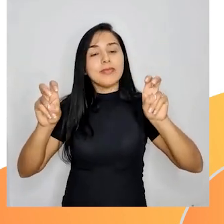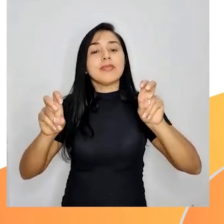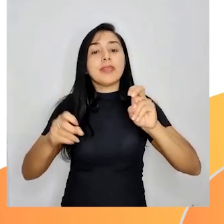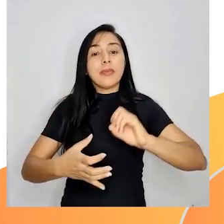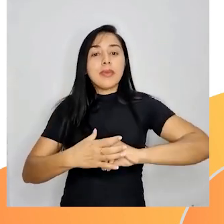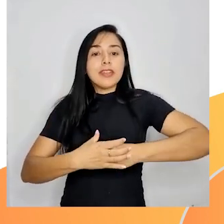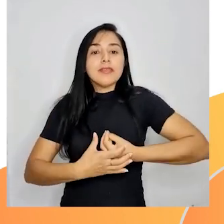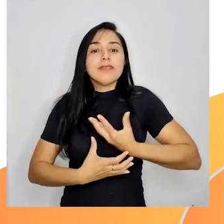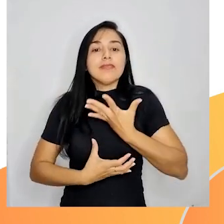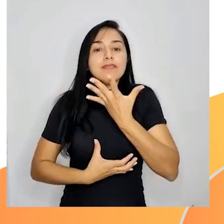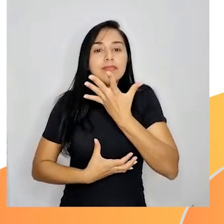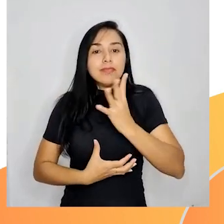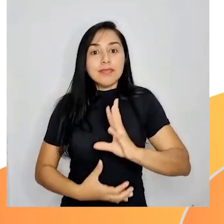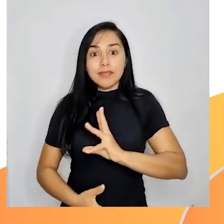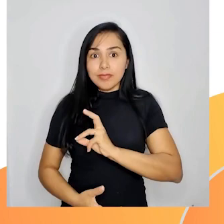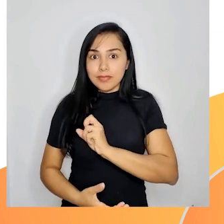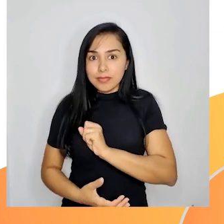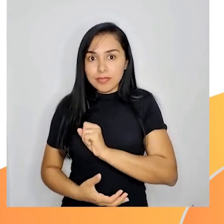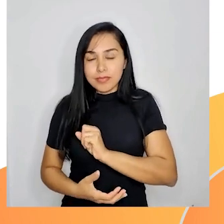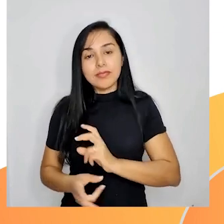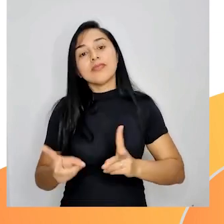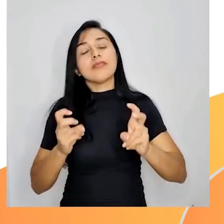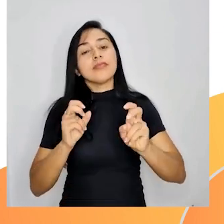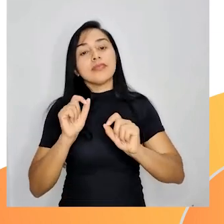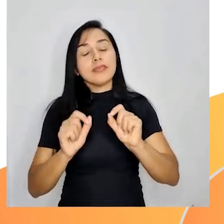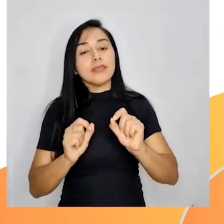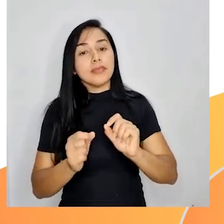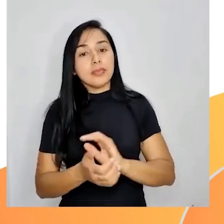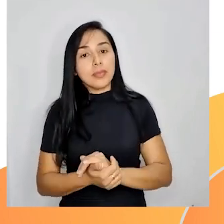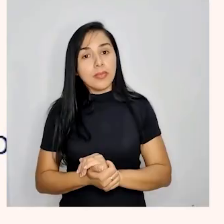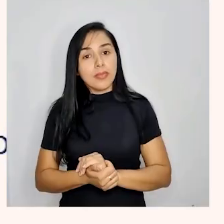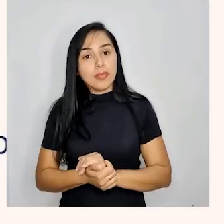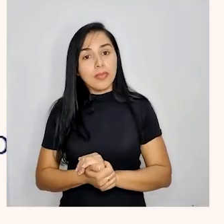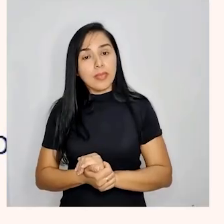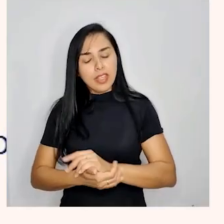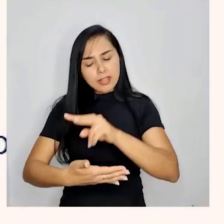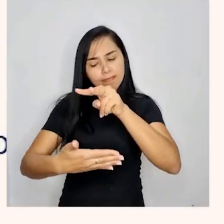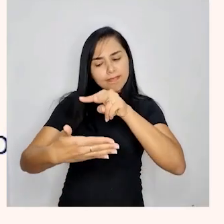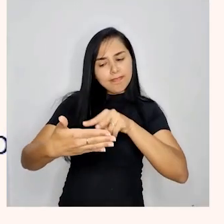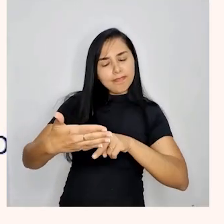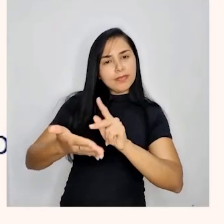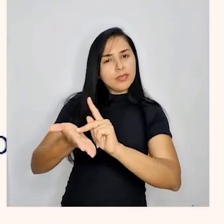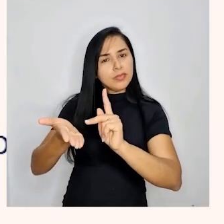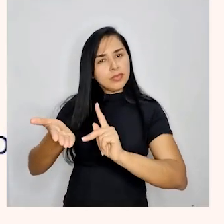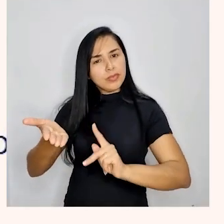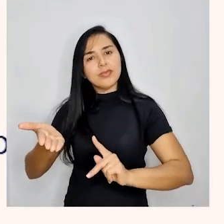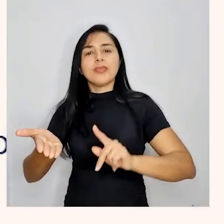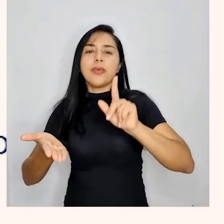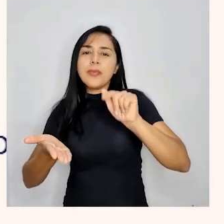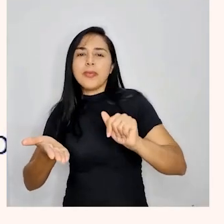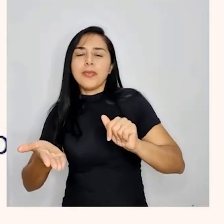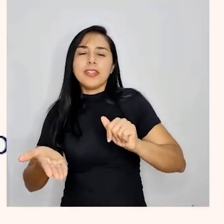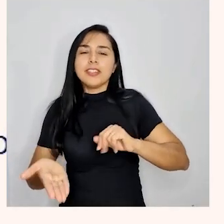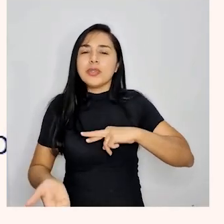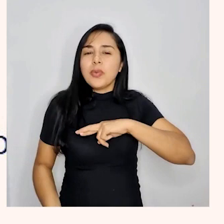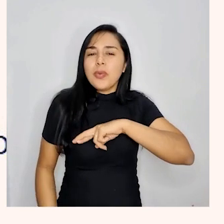ali uma essência de amizade, de romance, beijinho,